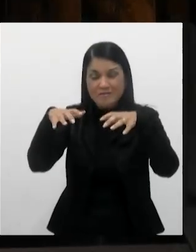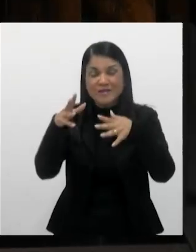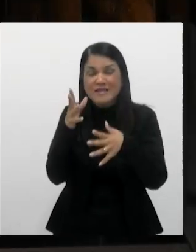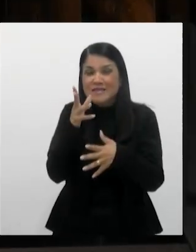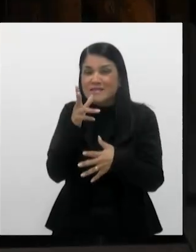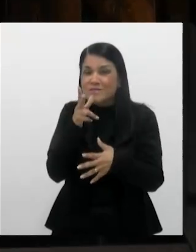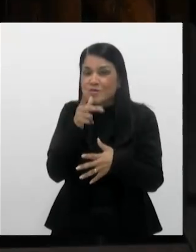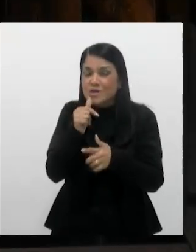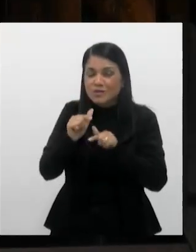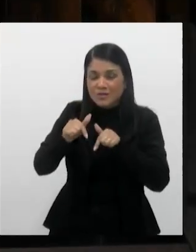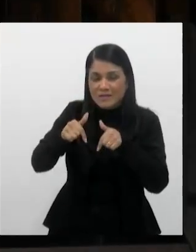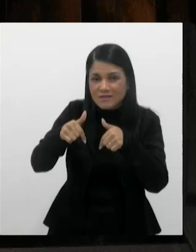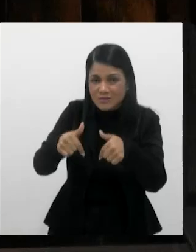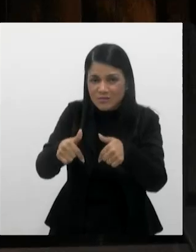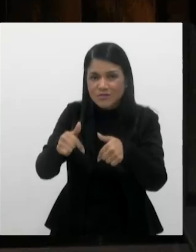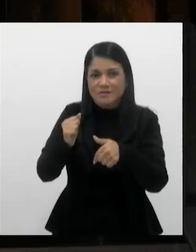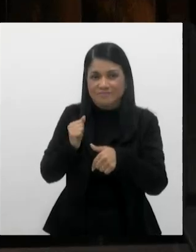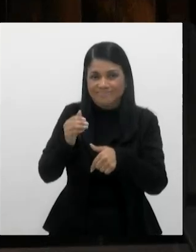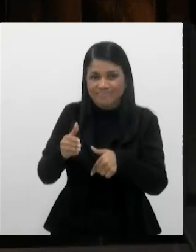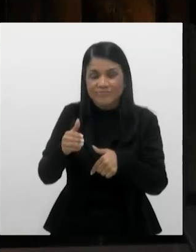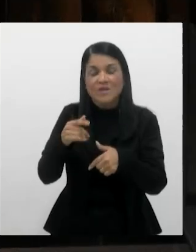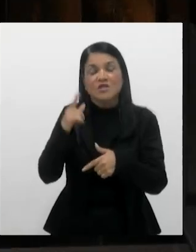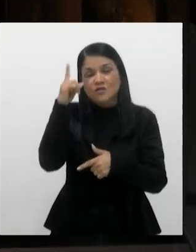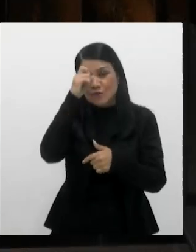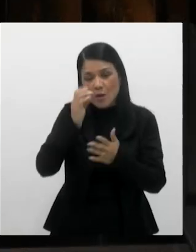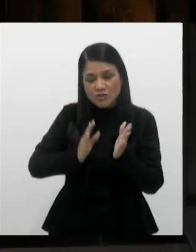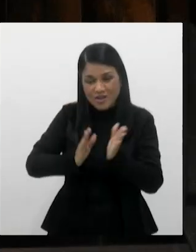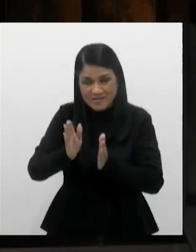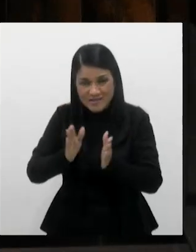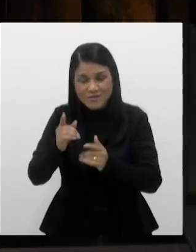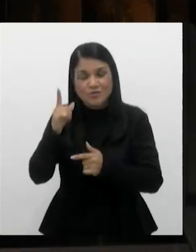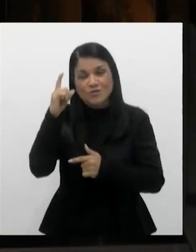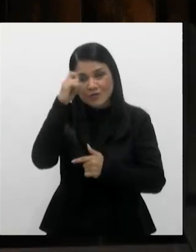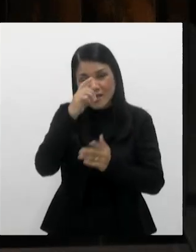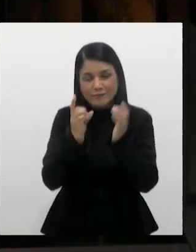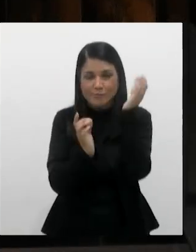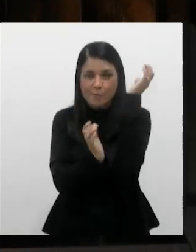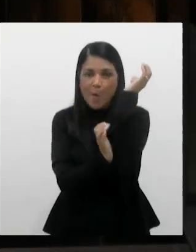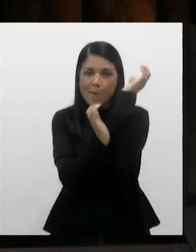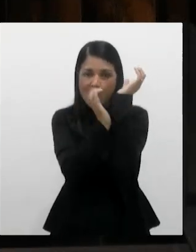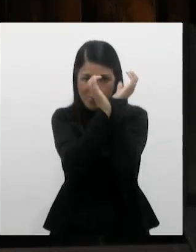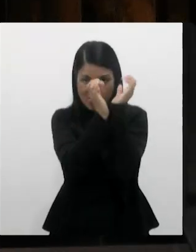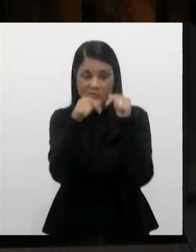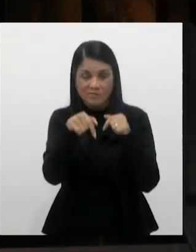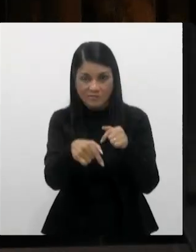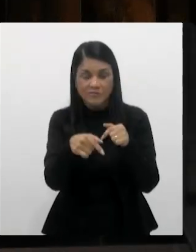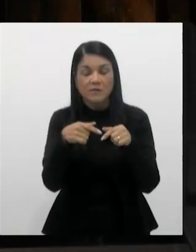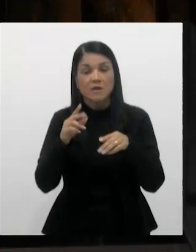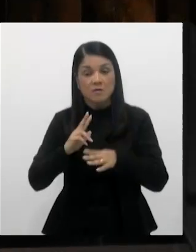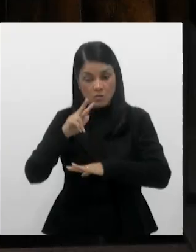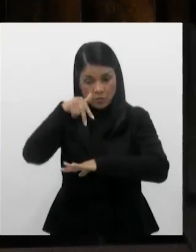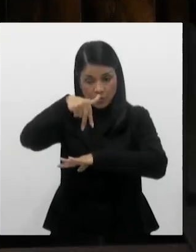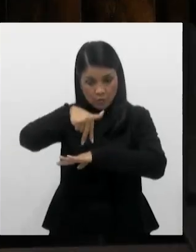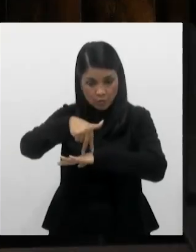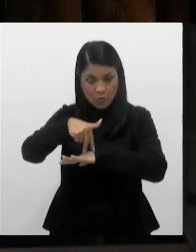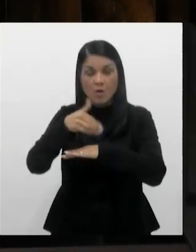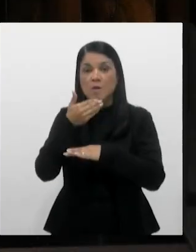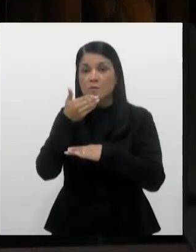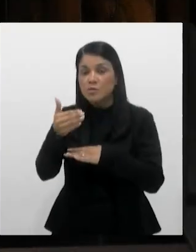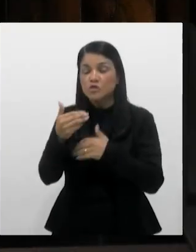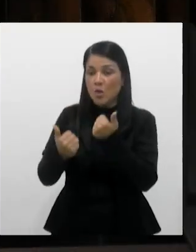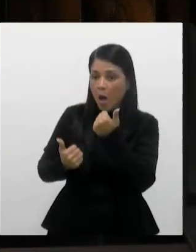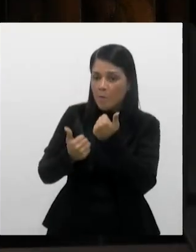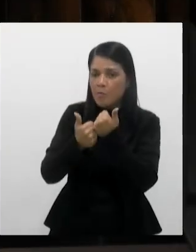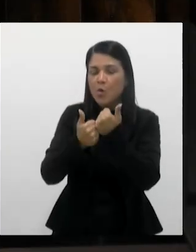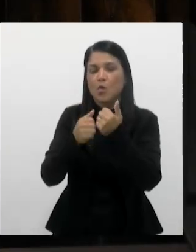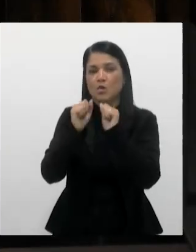morosidade, pela dificuldade de acesso e pelas dificuldades burocráticas. Então, a gente usa essa tribuna aqui, pedindo o reforço da casa